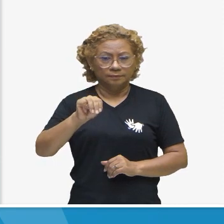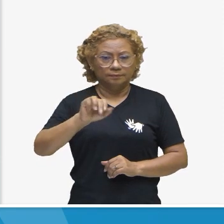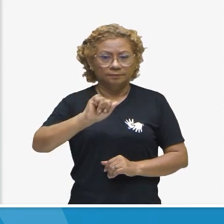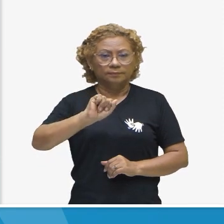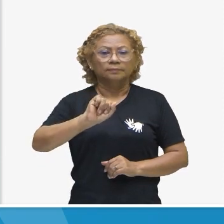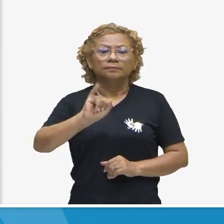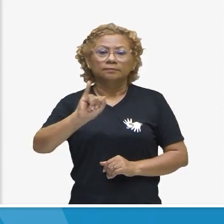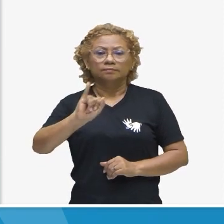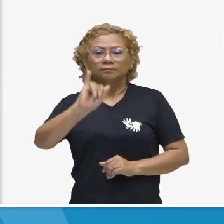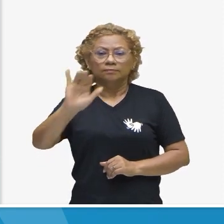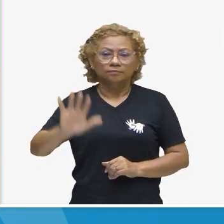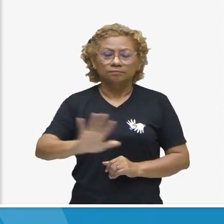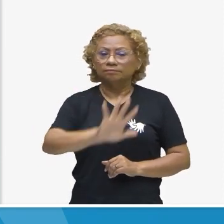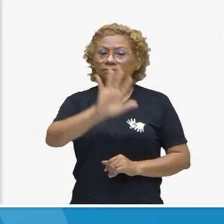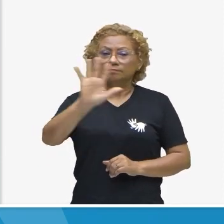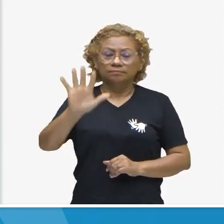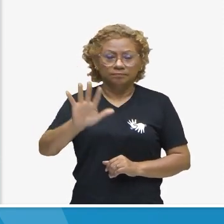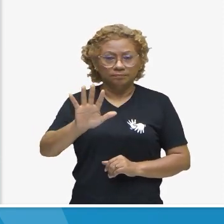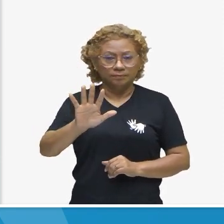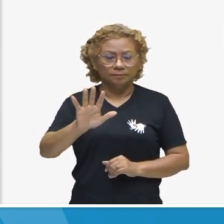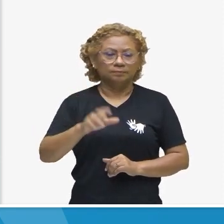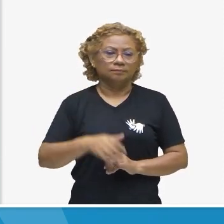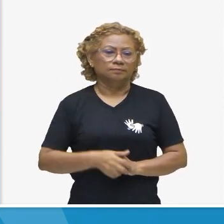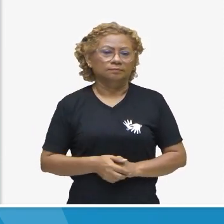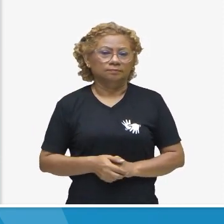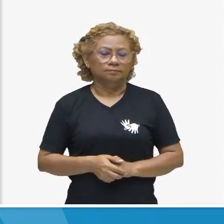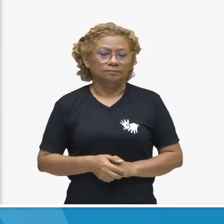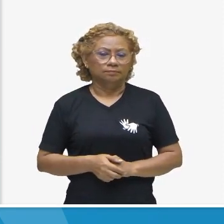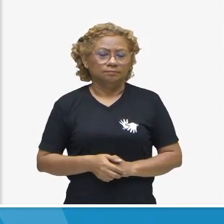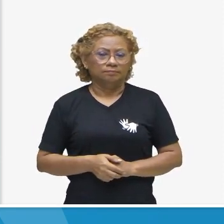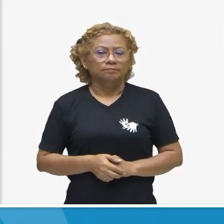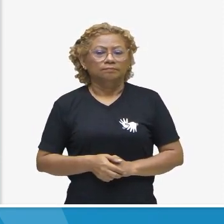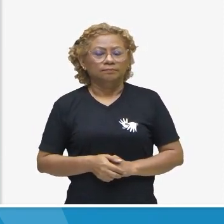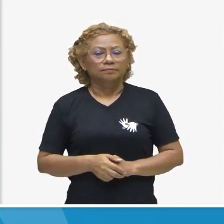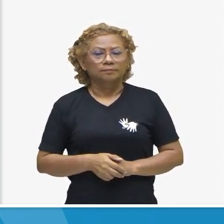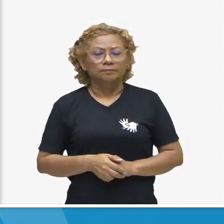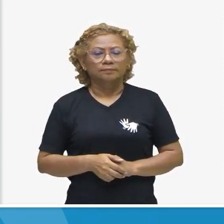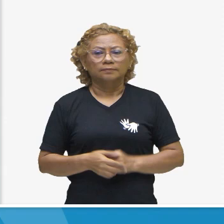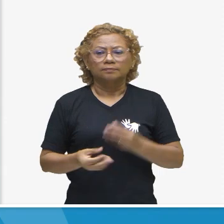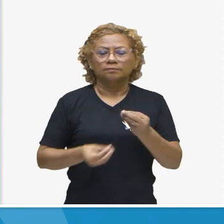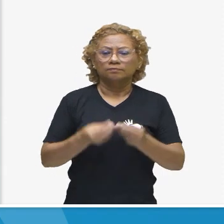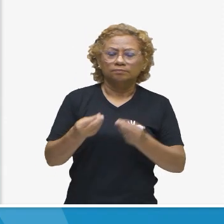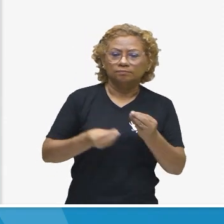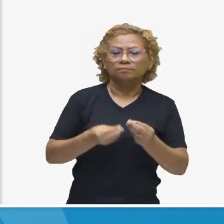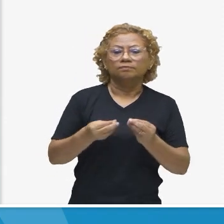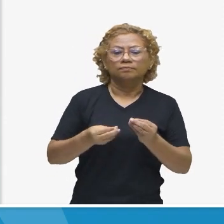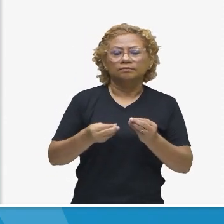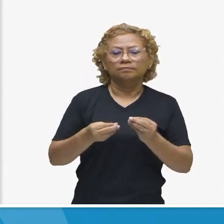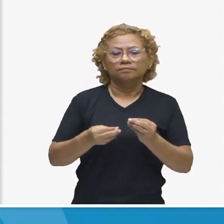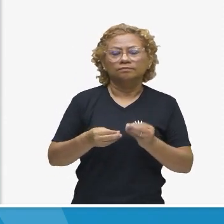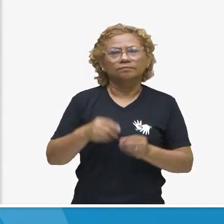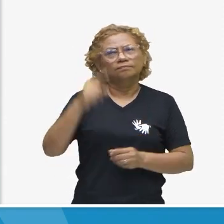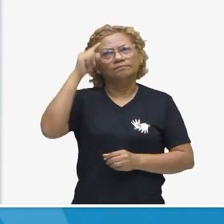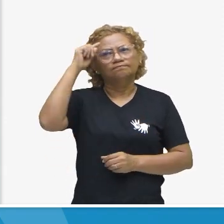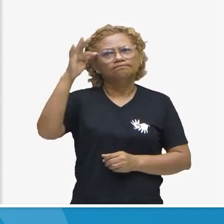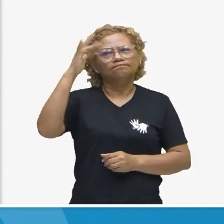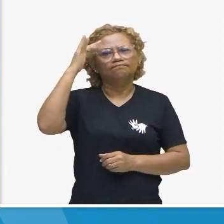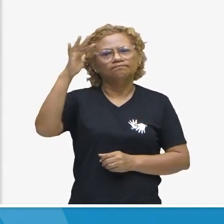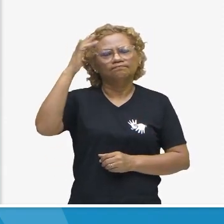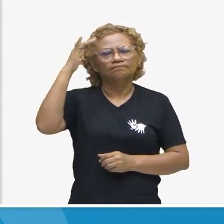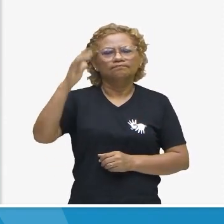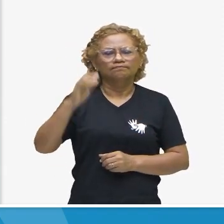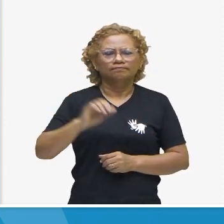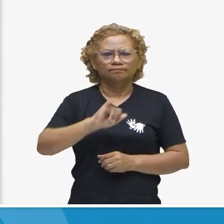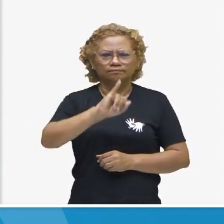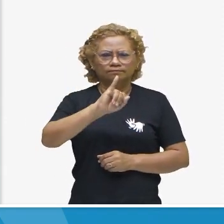imagem refletida, ok? É uma imagem refletida, é uma sombra, tá? Então você imagina uma